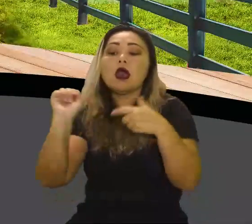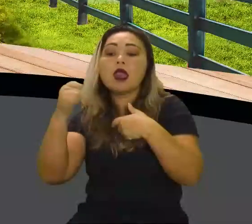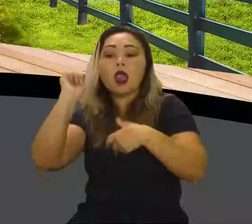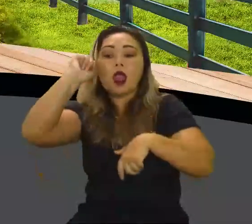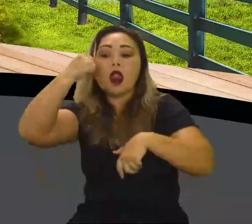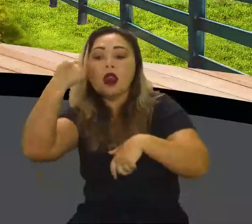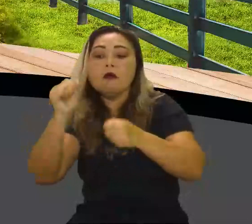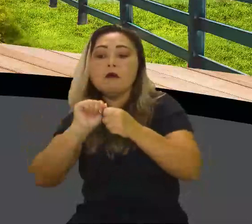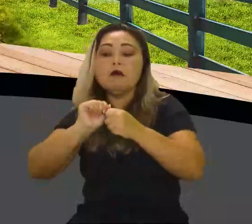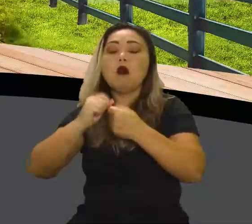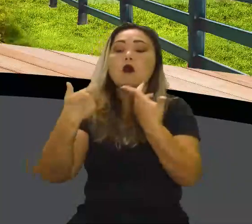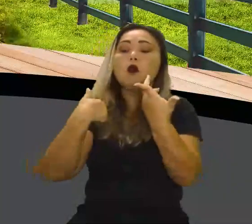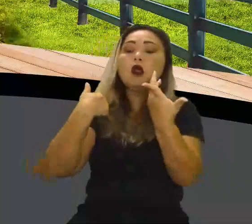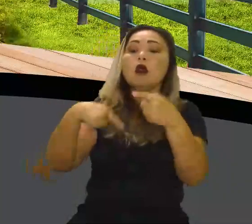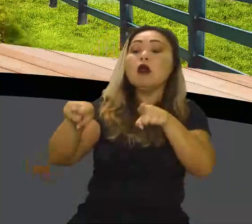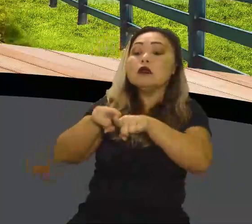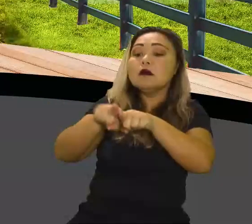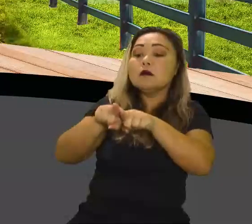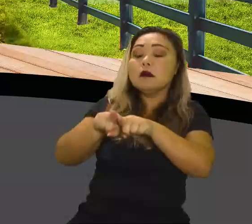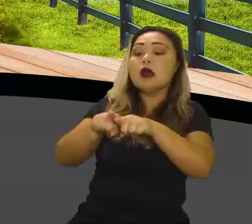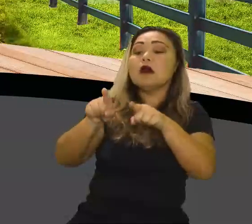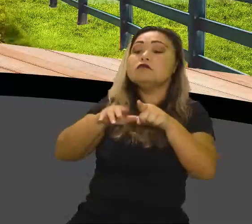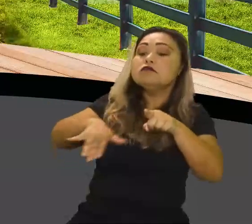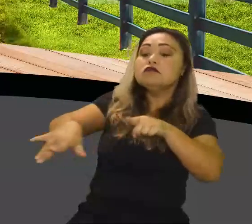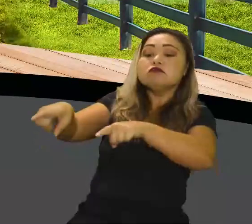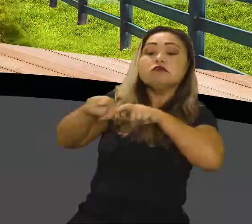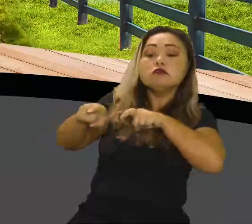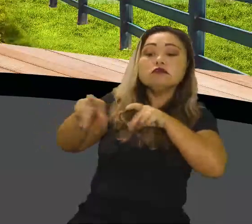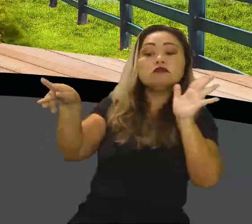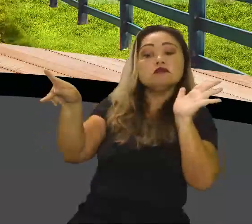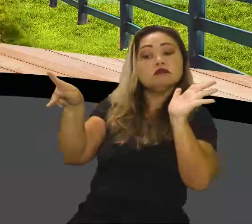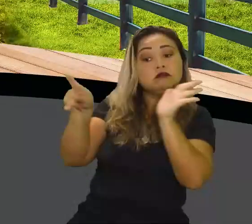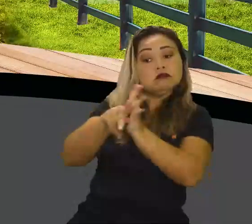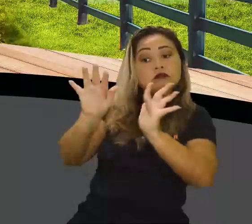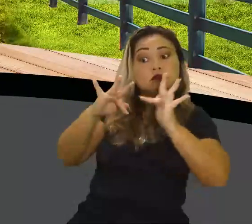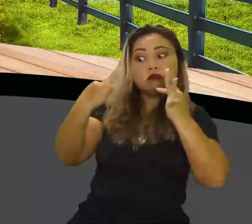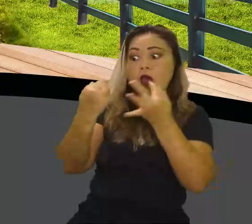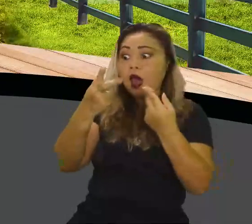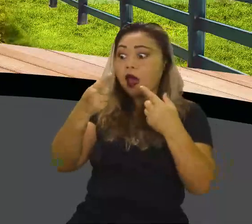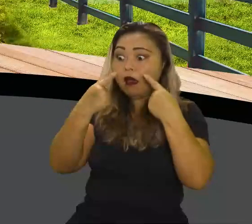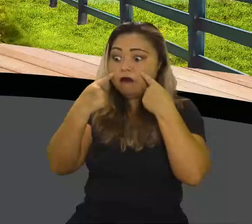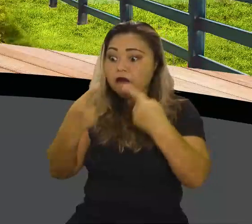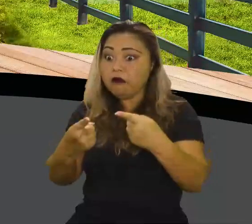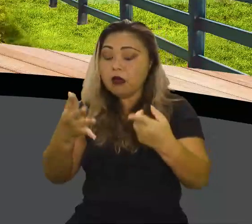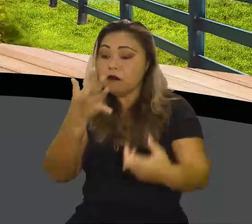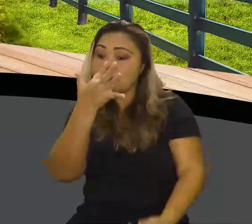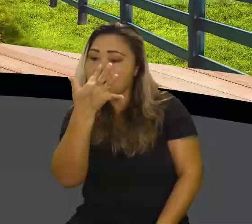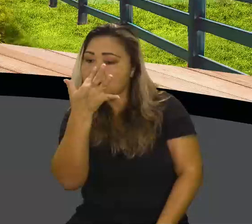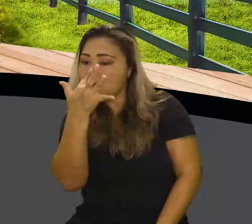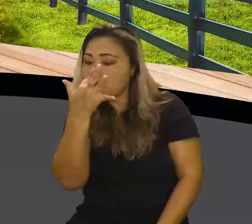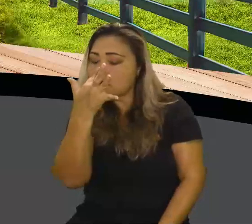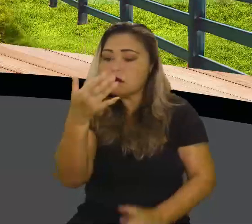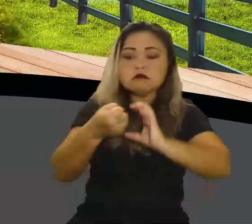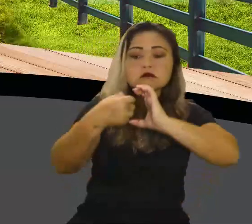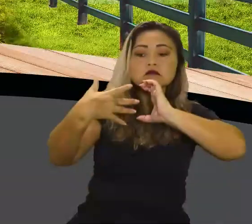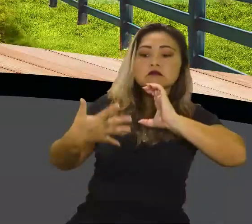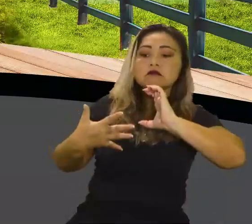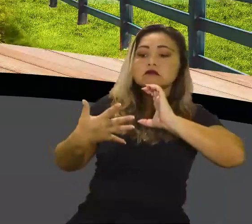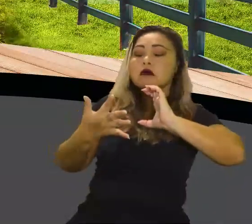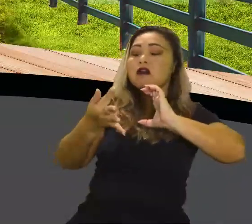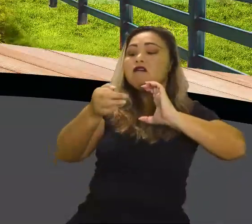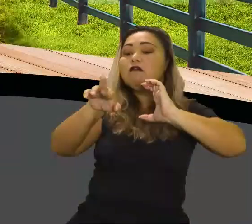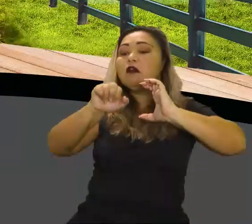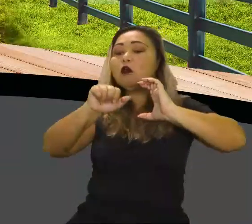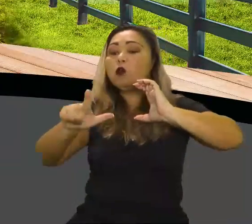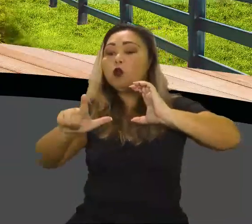quilombolas, ou então na agricultura familiar, da onde a gente consegue observar, né, características